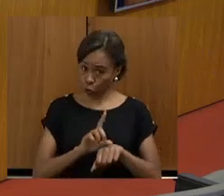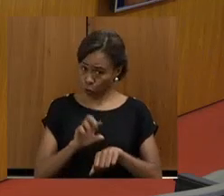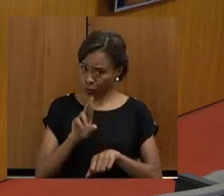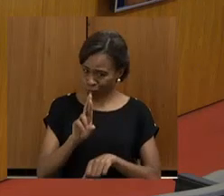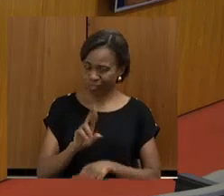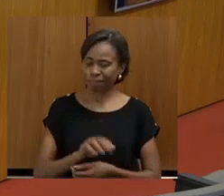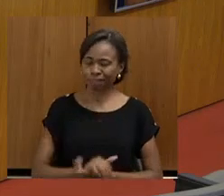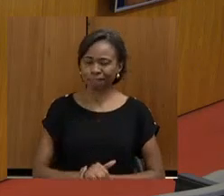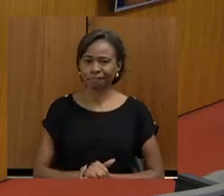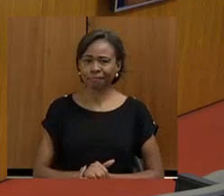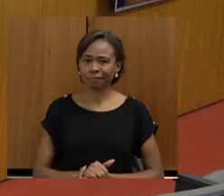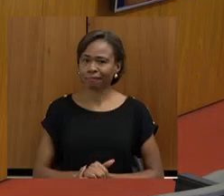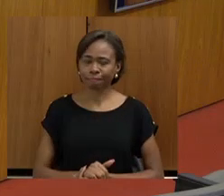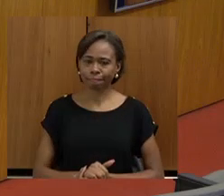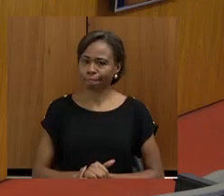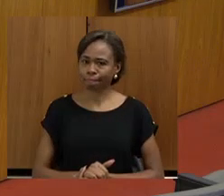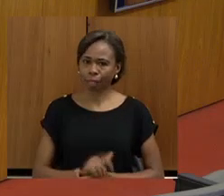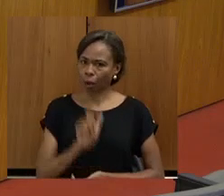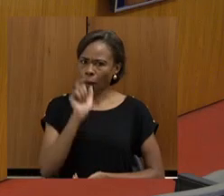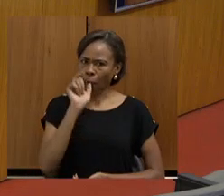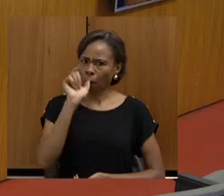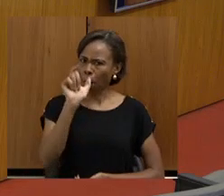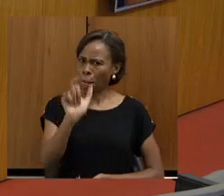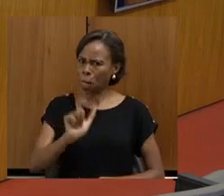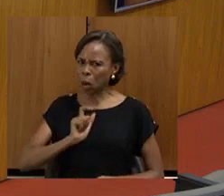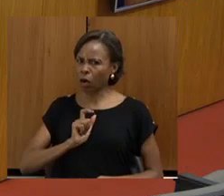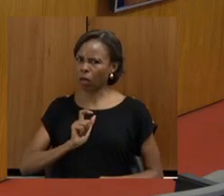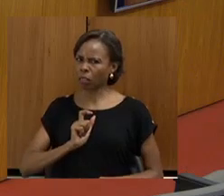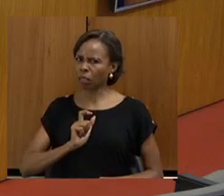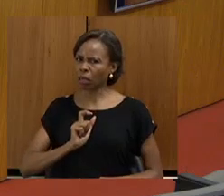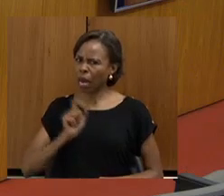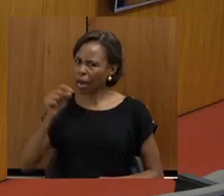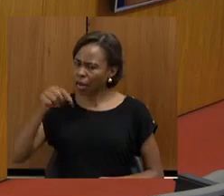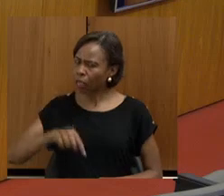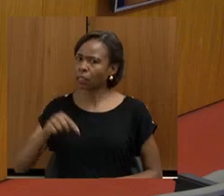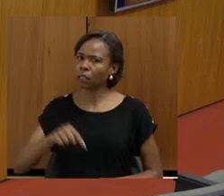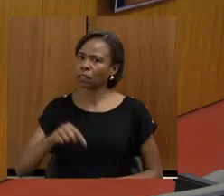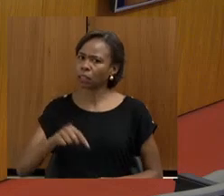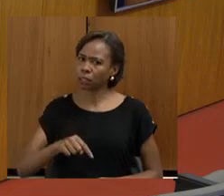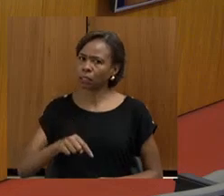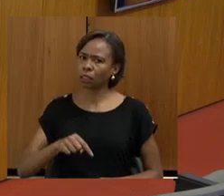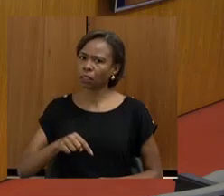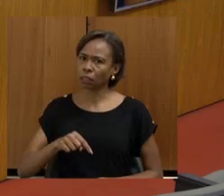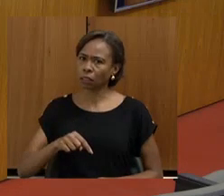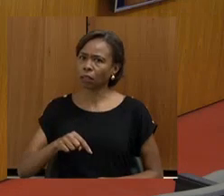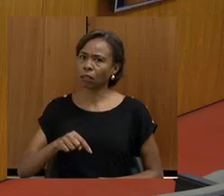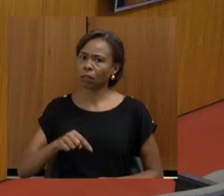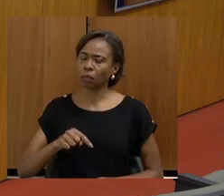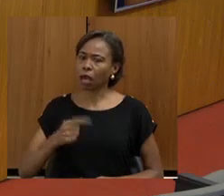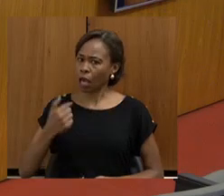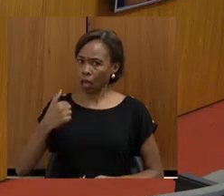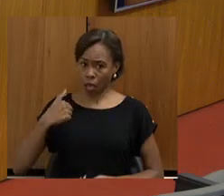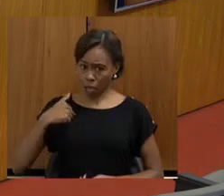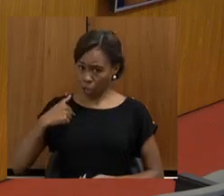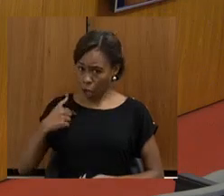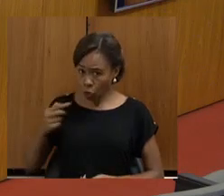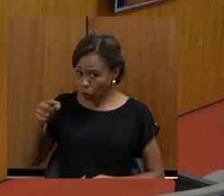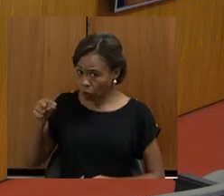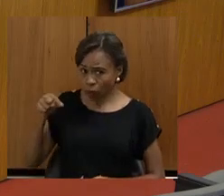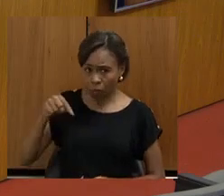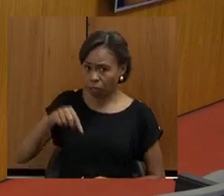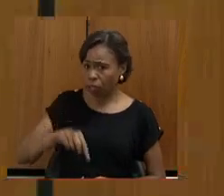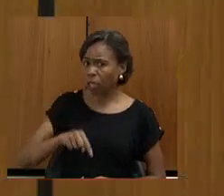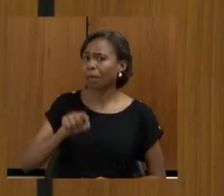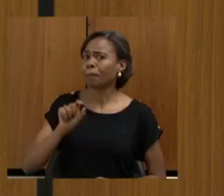Eu fui ofendida aqui nesse local. Eu não estou aqui para poder